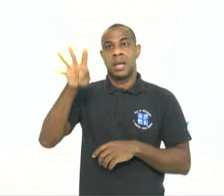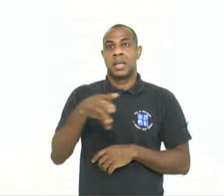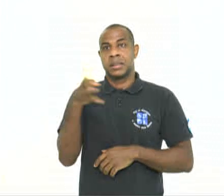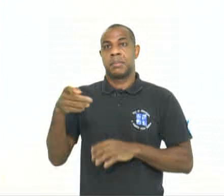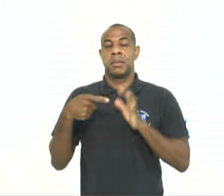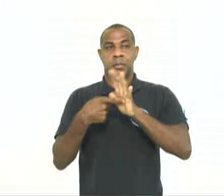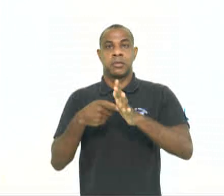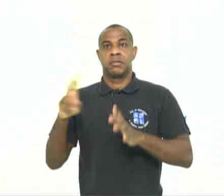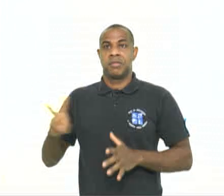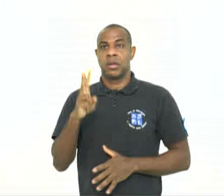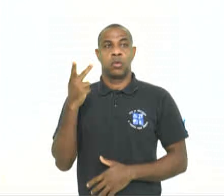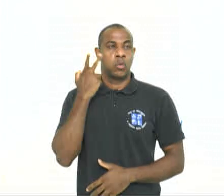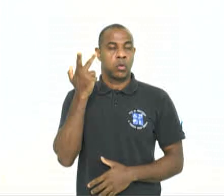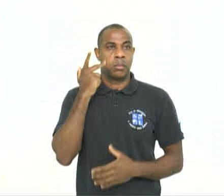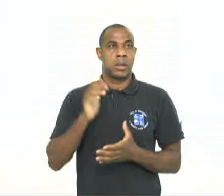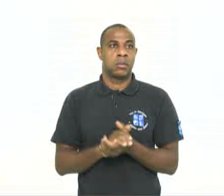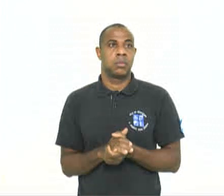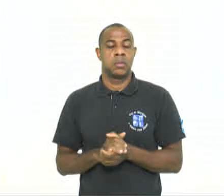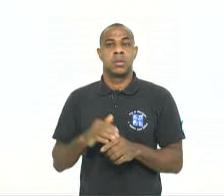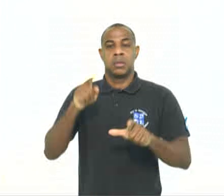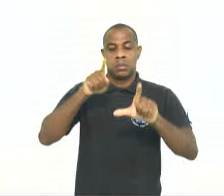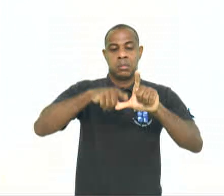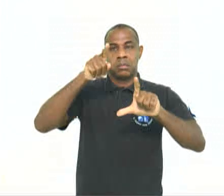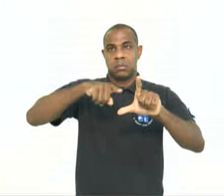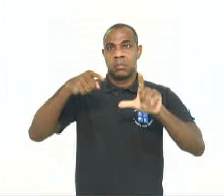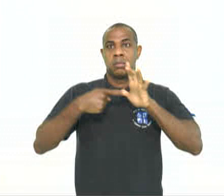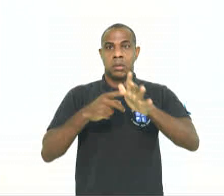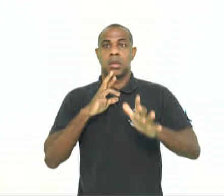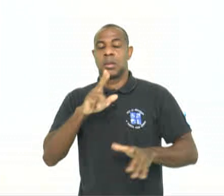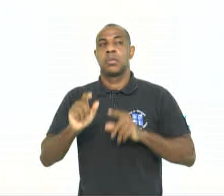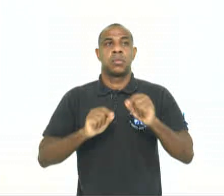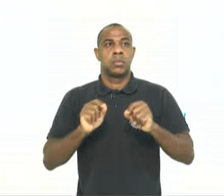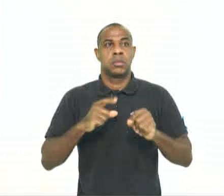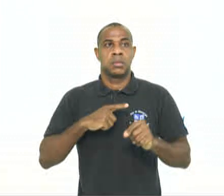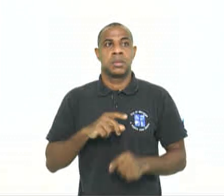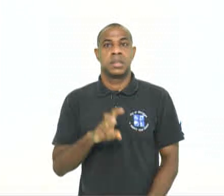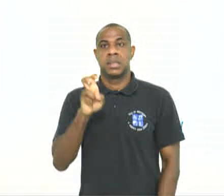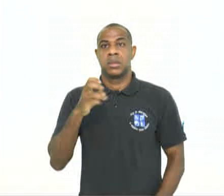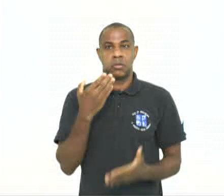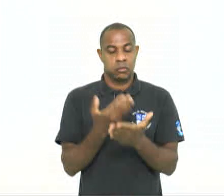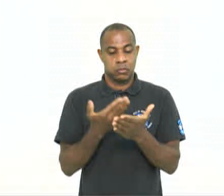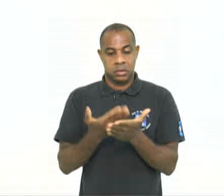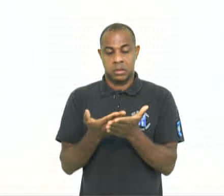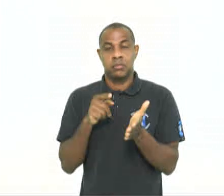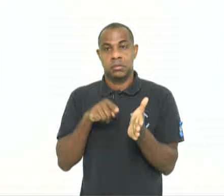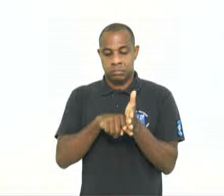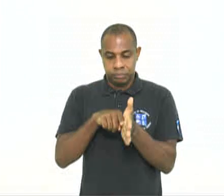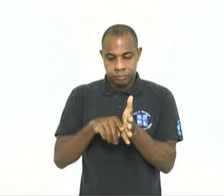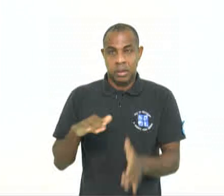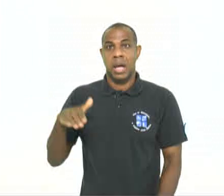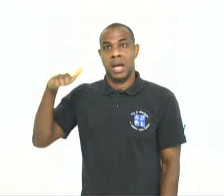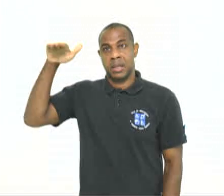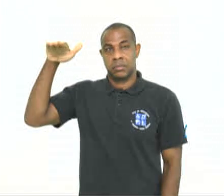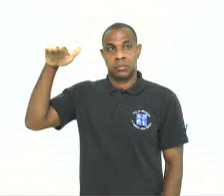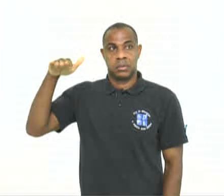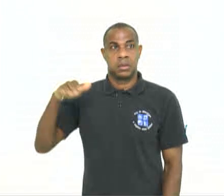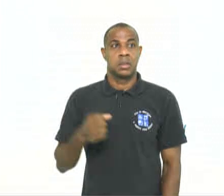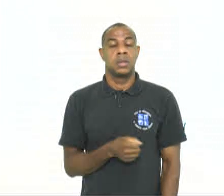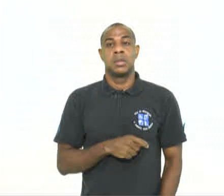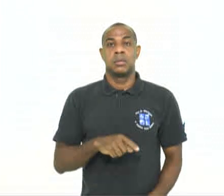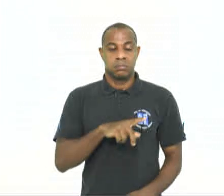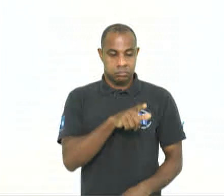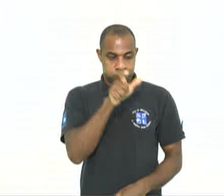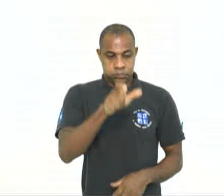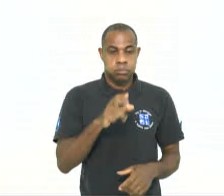valores considerados normais. Os gráficos mostram resultados do hemograma de 5 estudantes adultos. Todos os resultados expressos por elementos